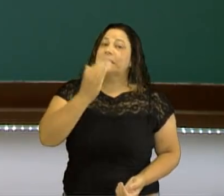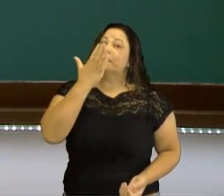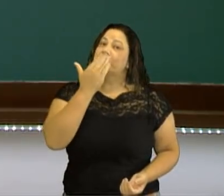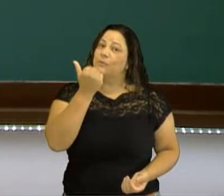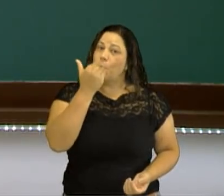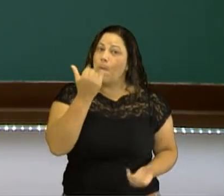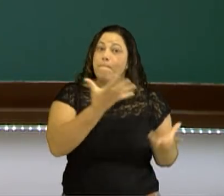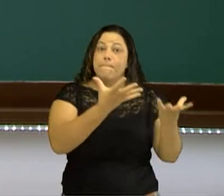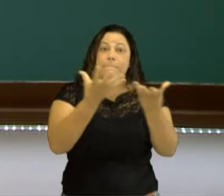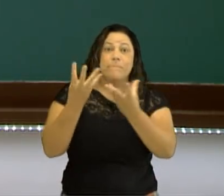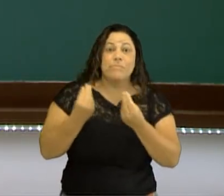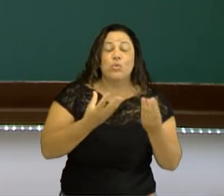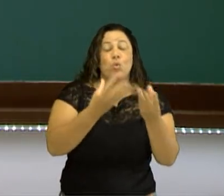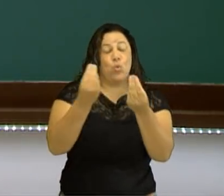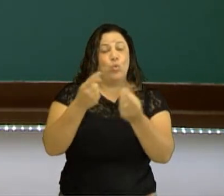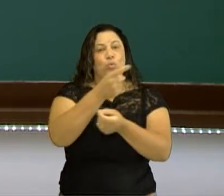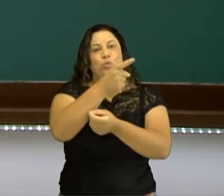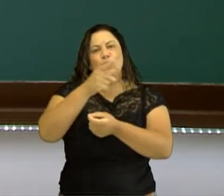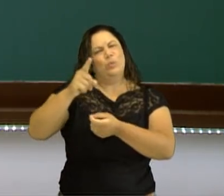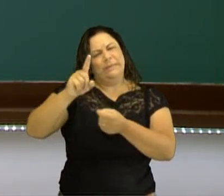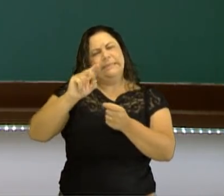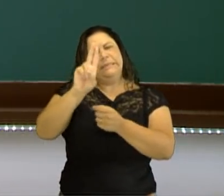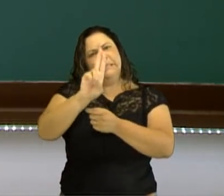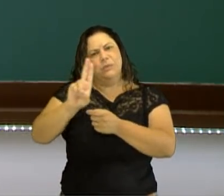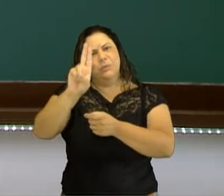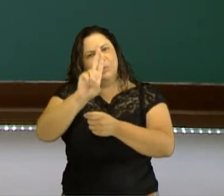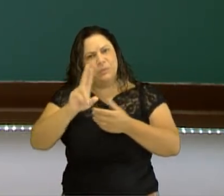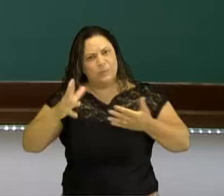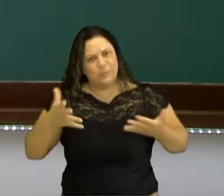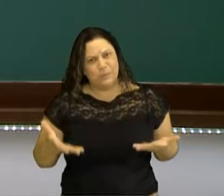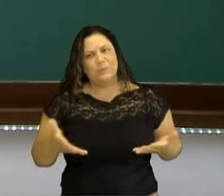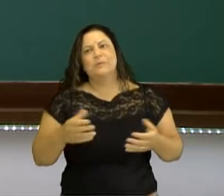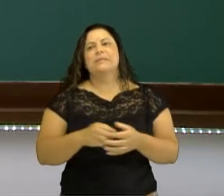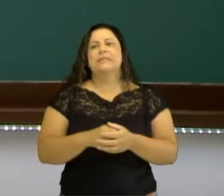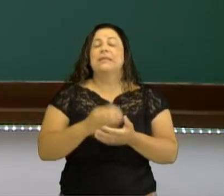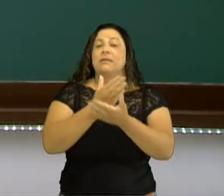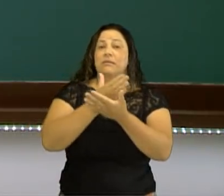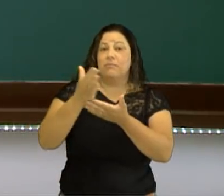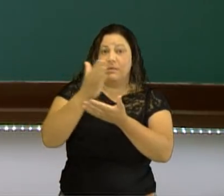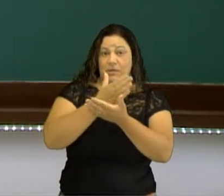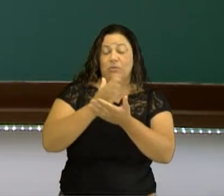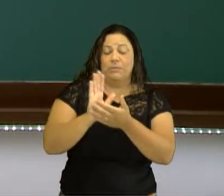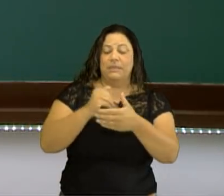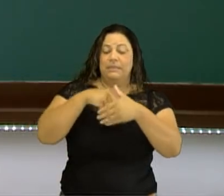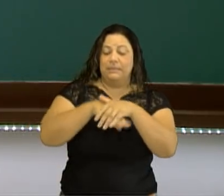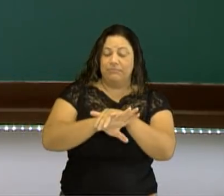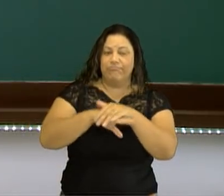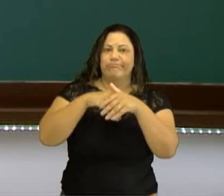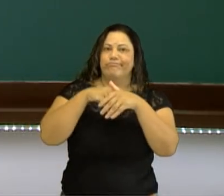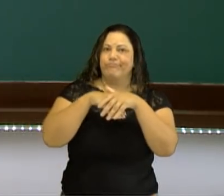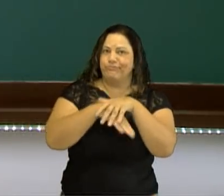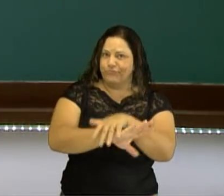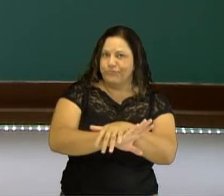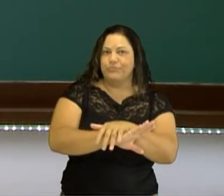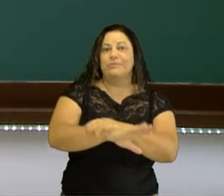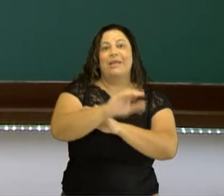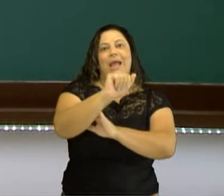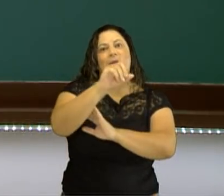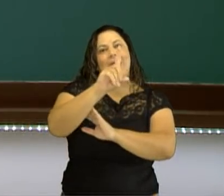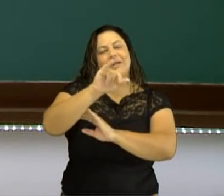muito energéticos e não gastar essa energia, ela vai começar a estocar nos